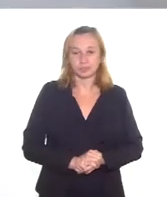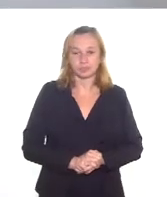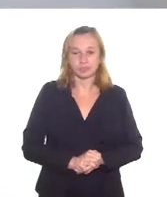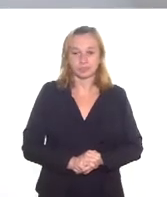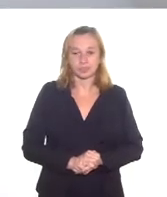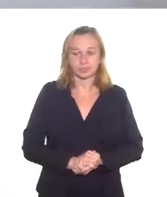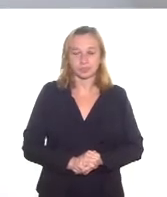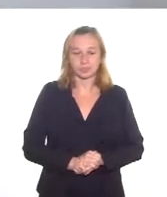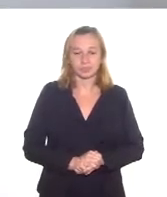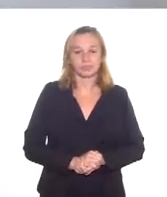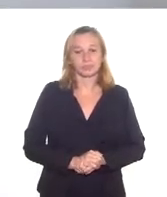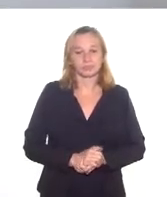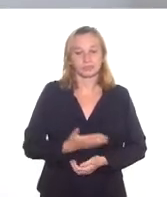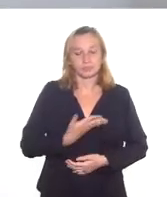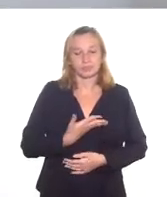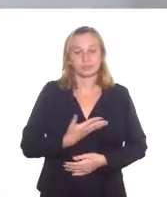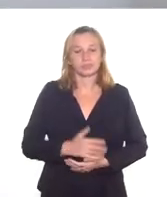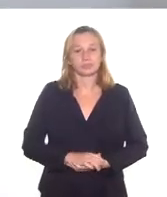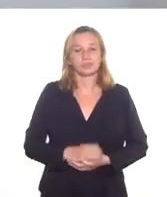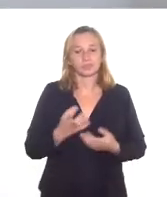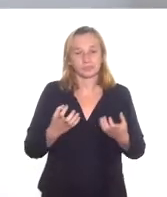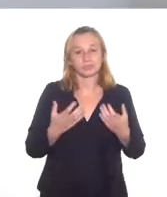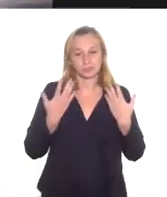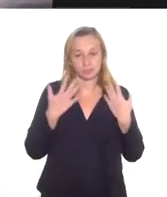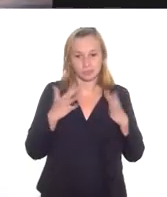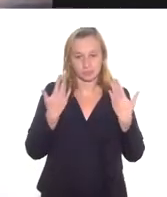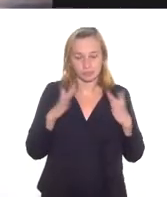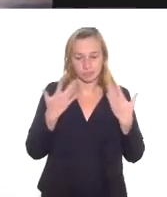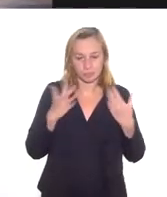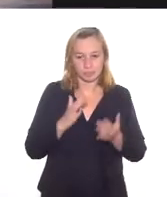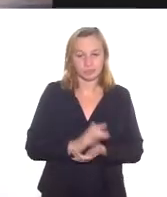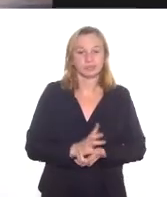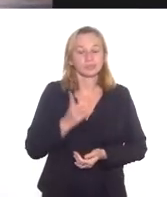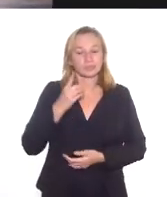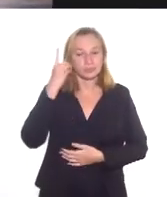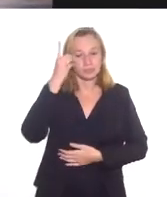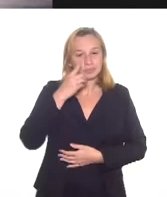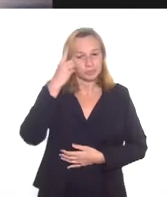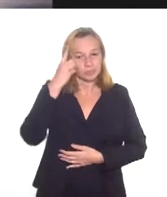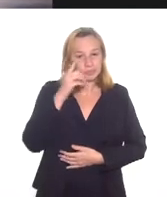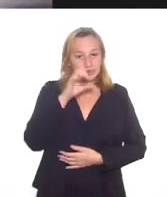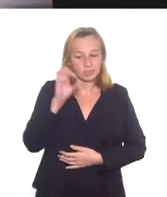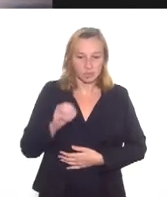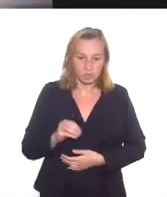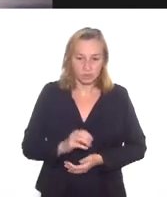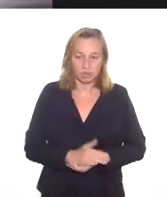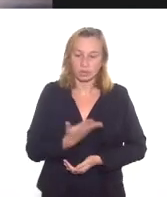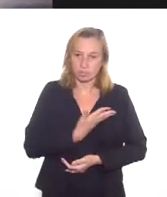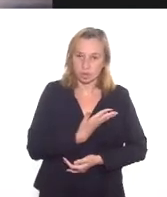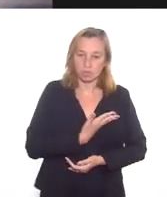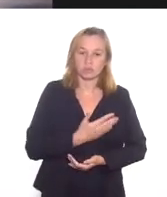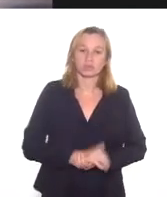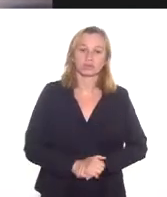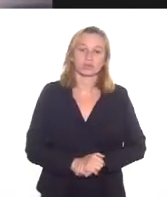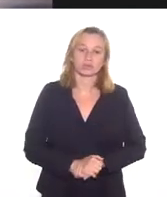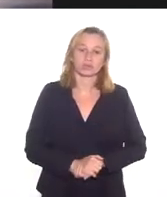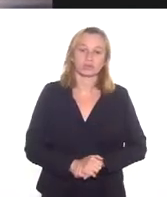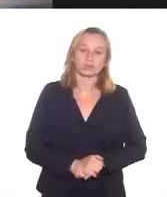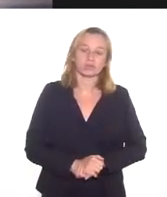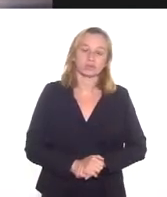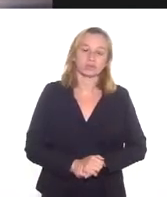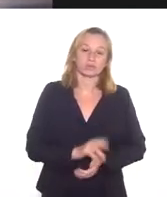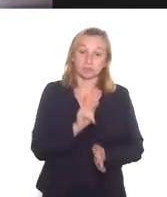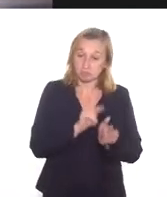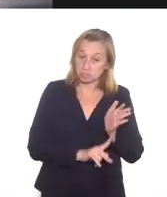caros colegas, eu quero parabenizar o deputado Dionísio Lins, meu amigo, por esse projeto